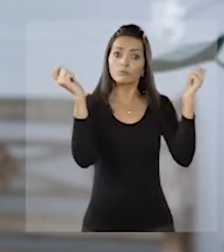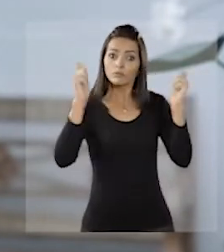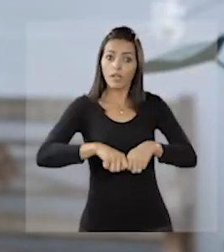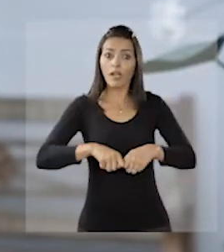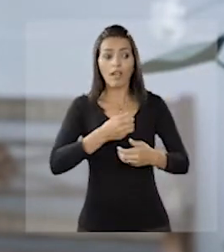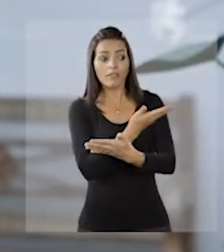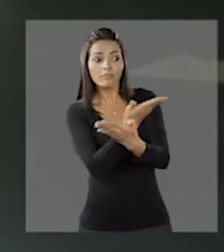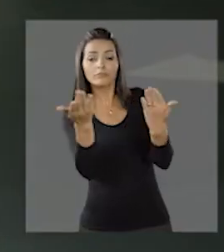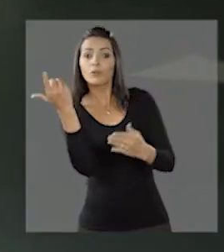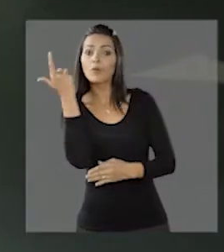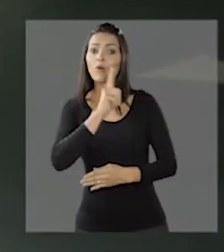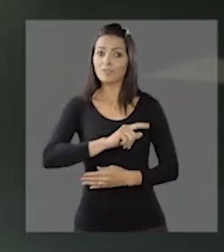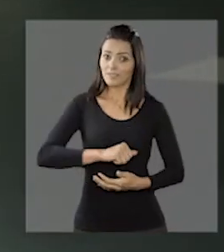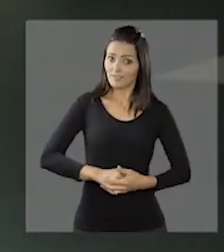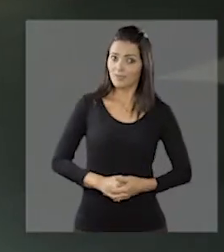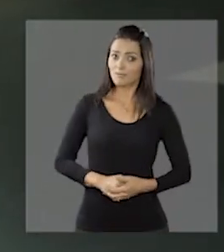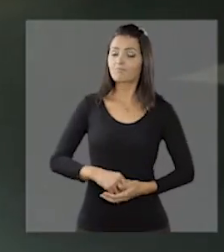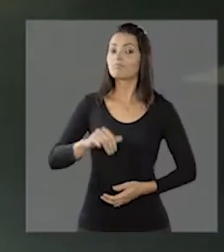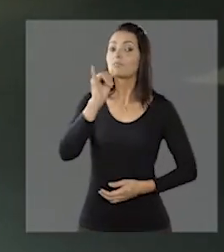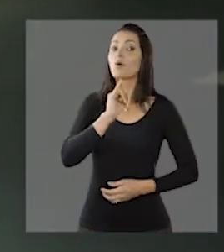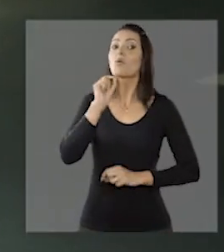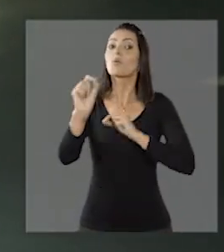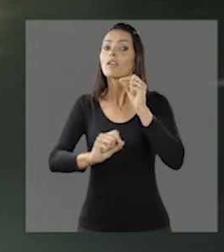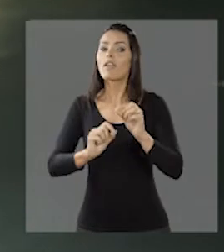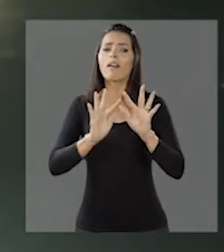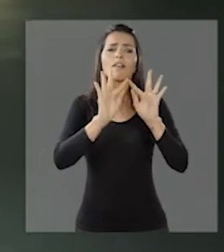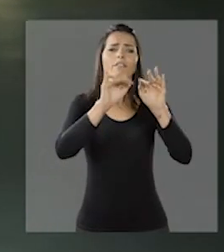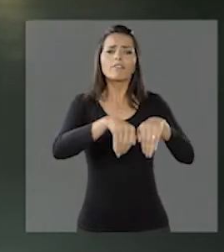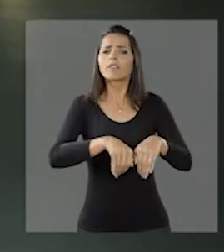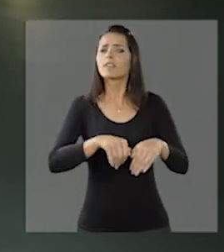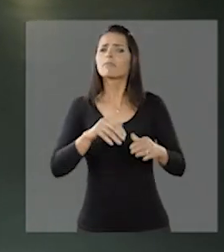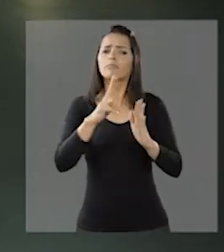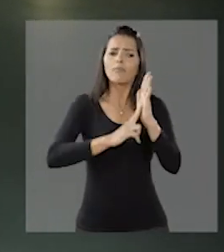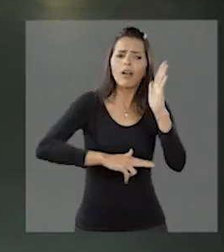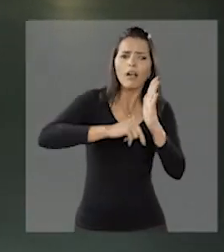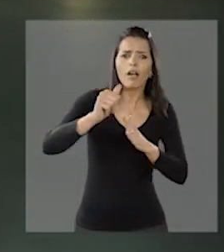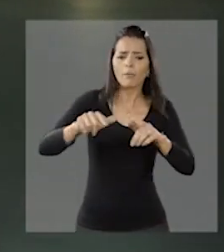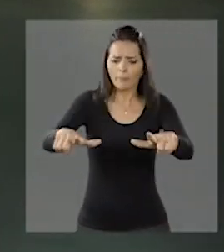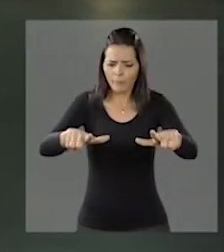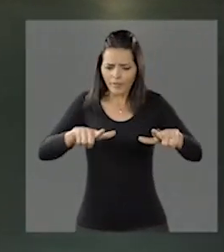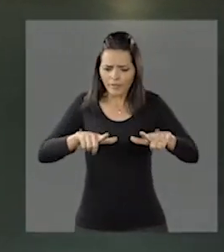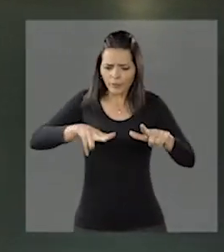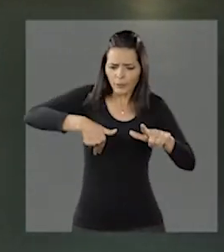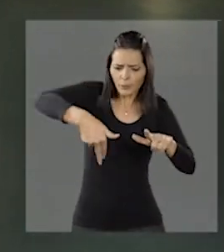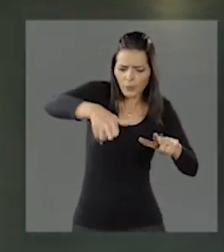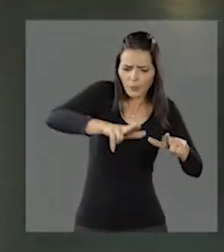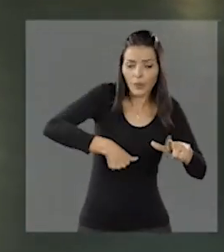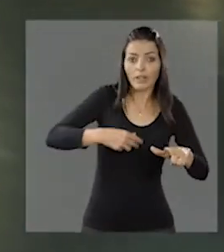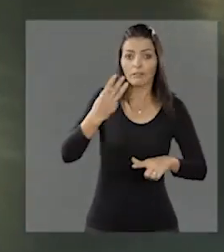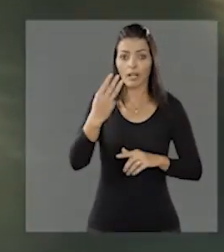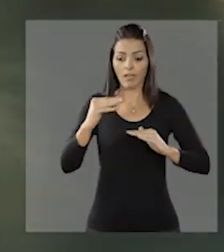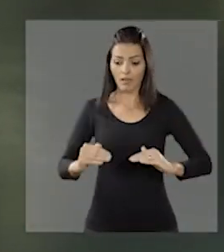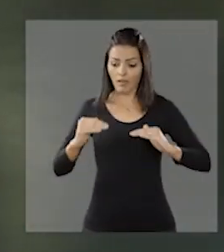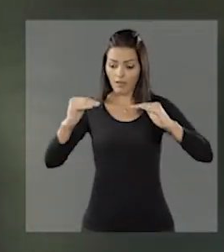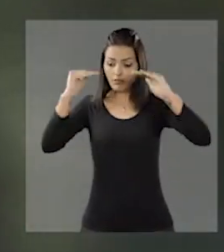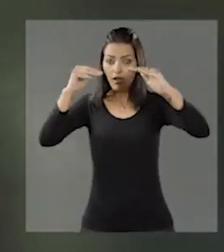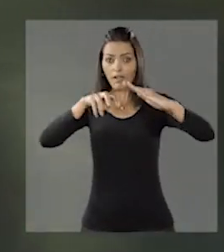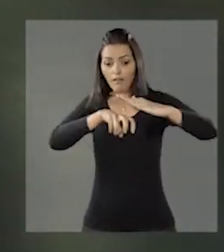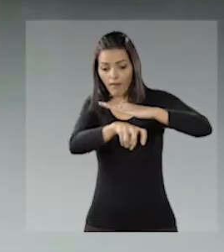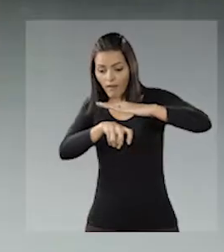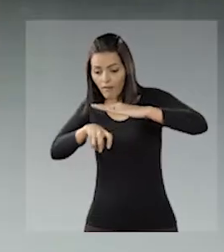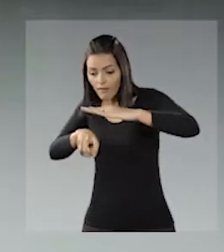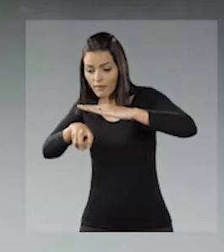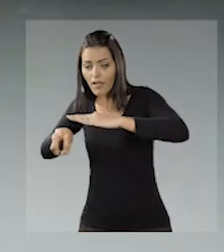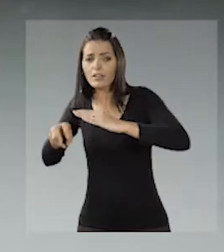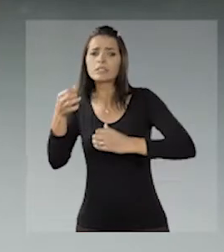que vocês viram aqui. Um bom exemplo foi o fim da manutenção com a pintura do piso e paredes nos 3 andares da garagem do prédio.